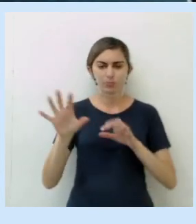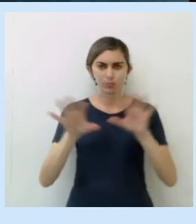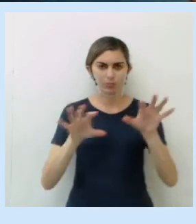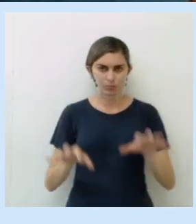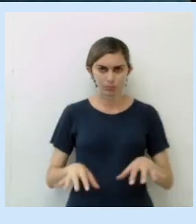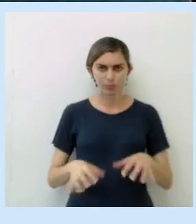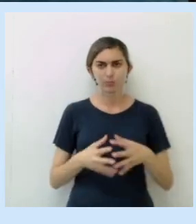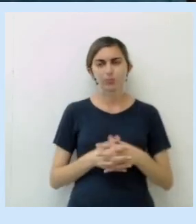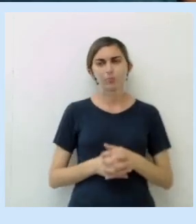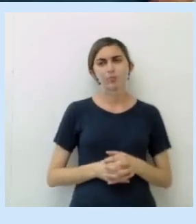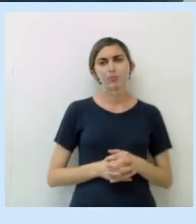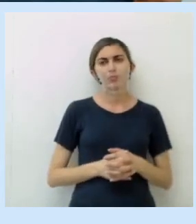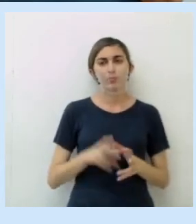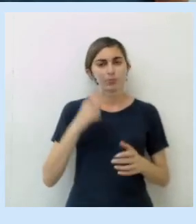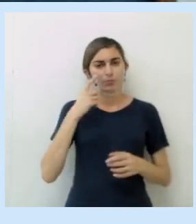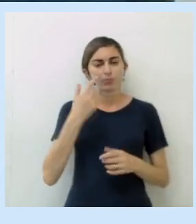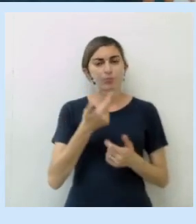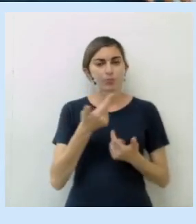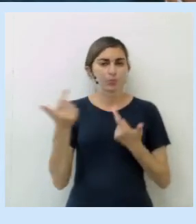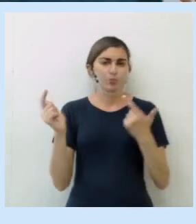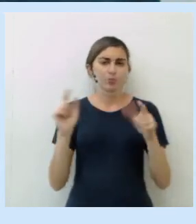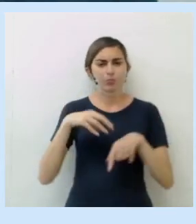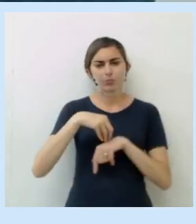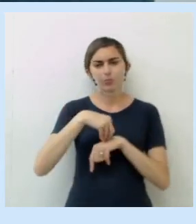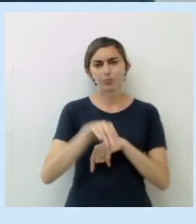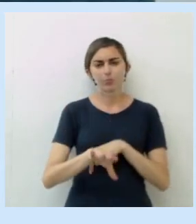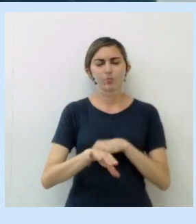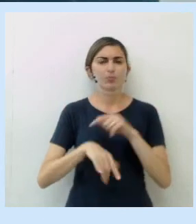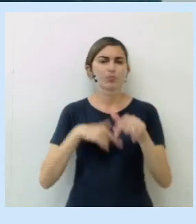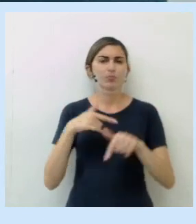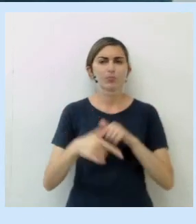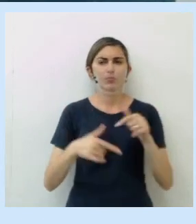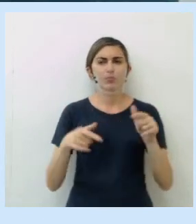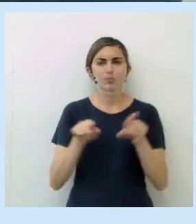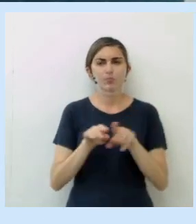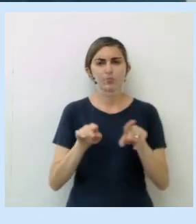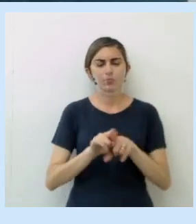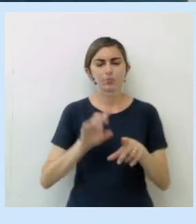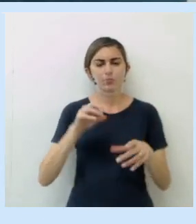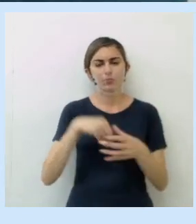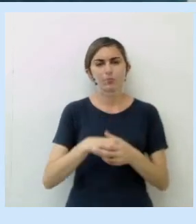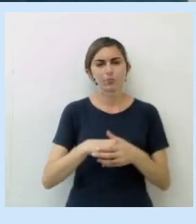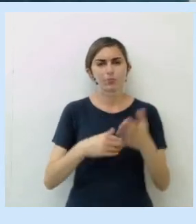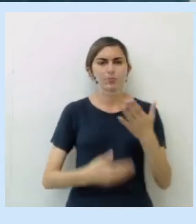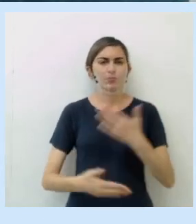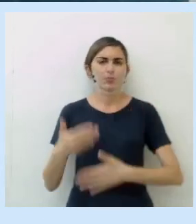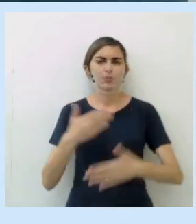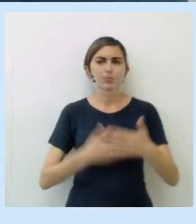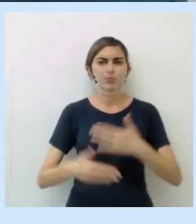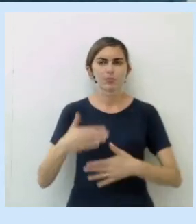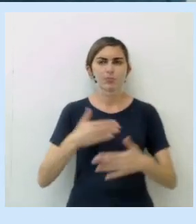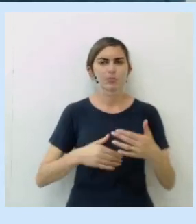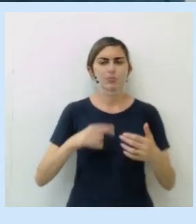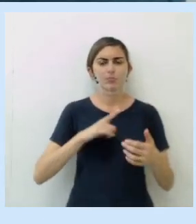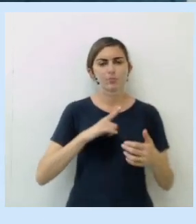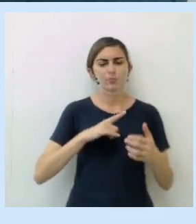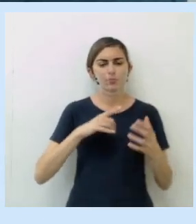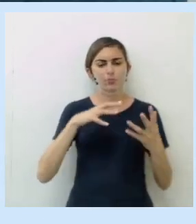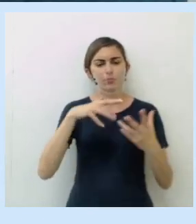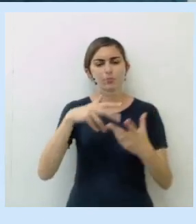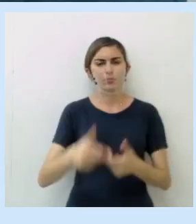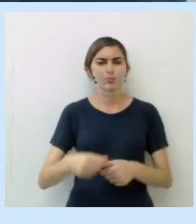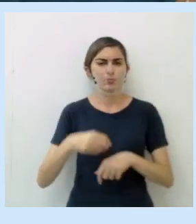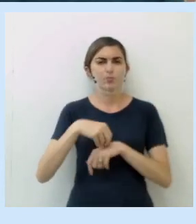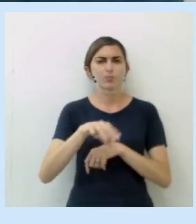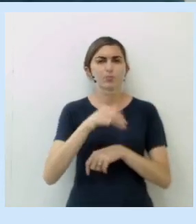espaços. Alguns outros pontos a gente pode trabalhar também dentro dessa relação, tá? Então a gente vai trazer um pouco para o mundo, vou trazer